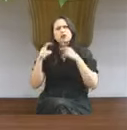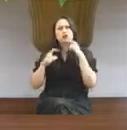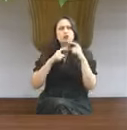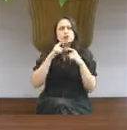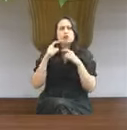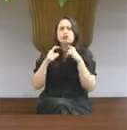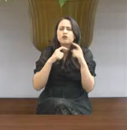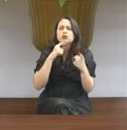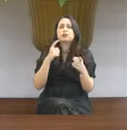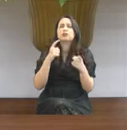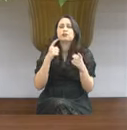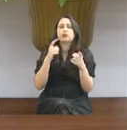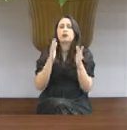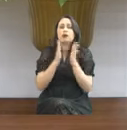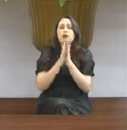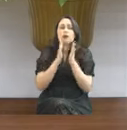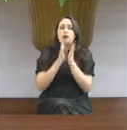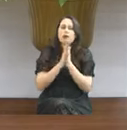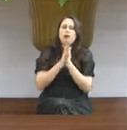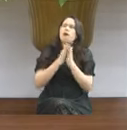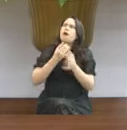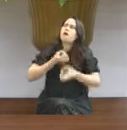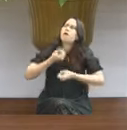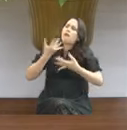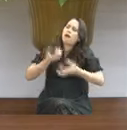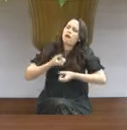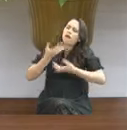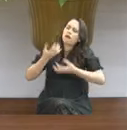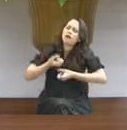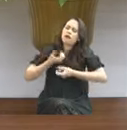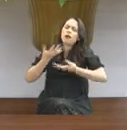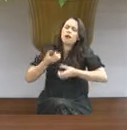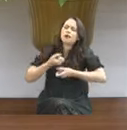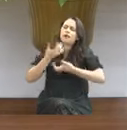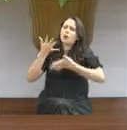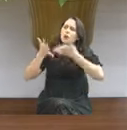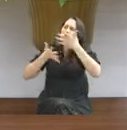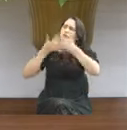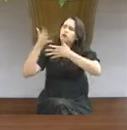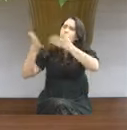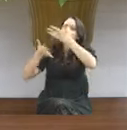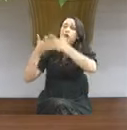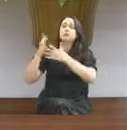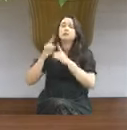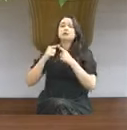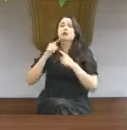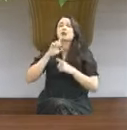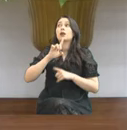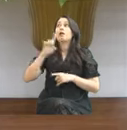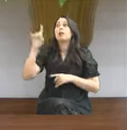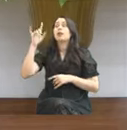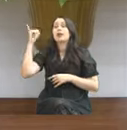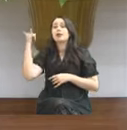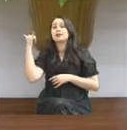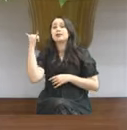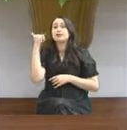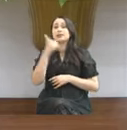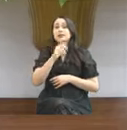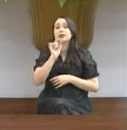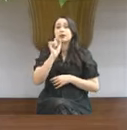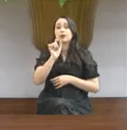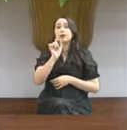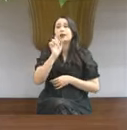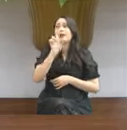tua oração você fala tanta coisa. Mas Deus está dizendo: quem